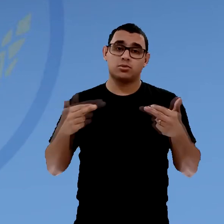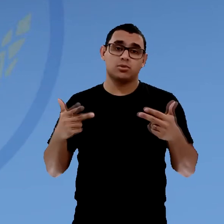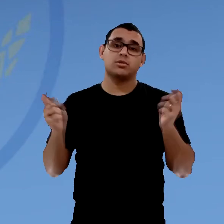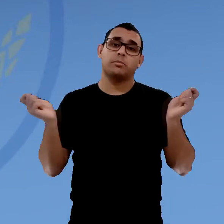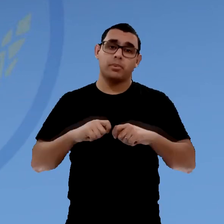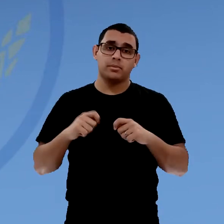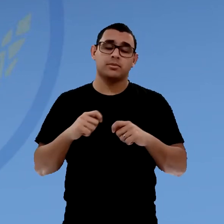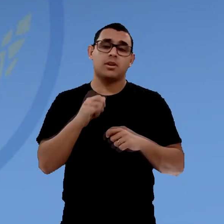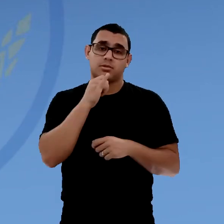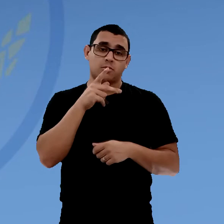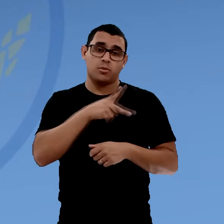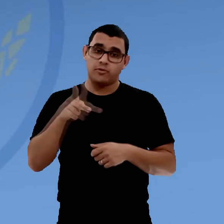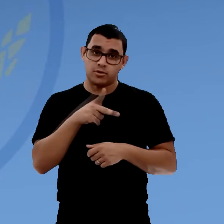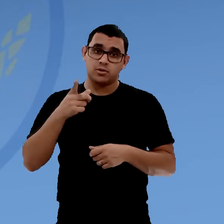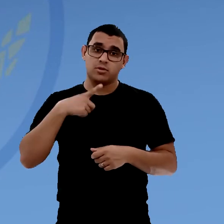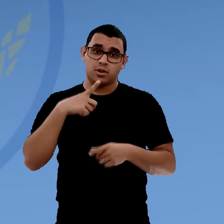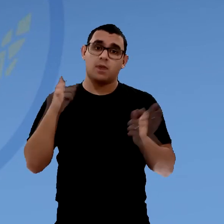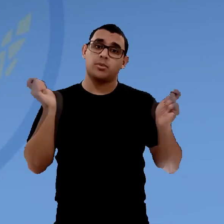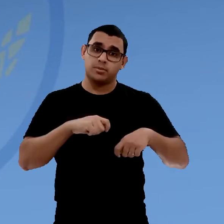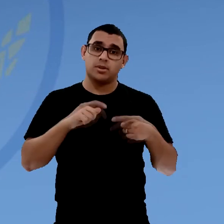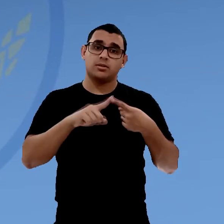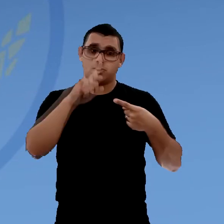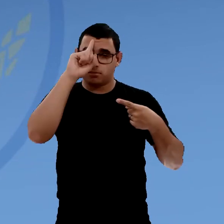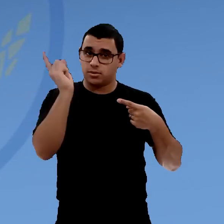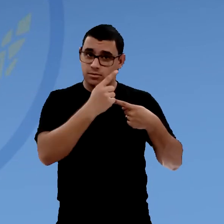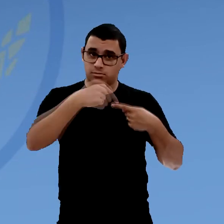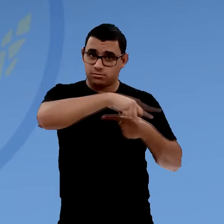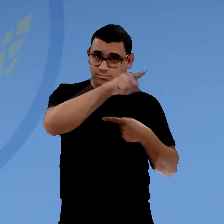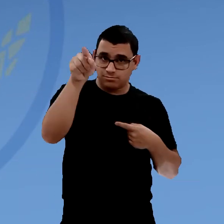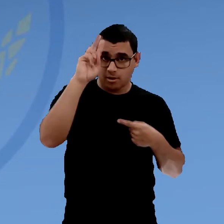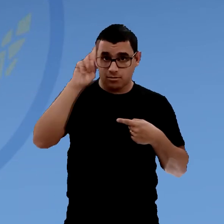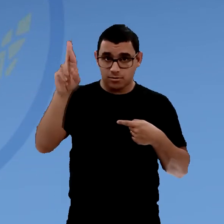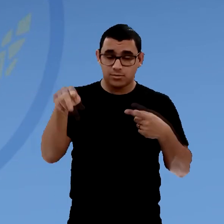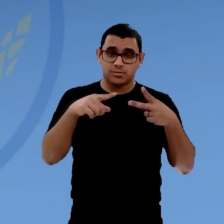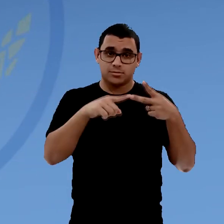tem em suas mãos. Como eu falei, o professor tem aquele elemento de mandar o aluno para a diretoria, tirar da